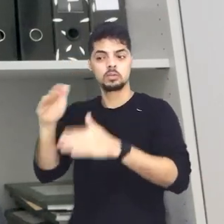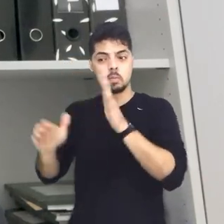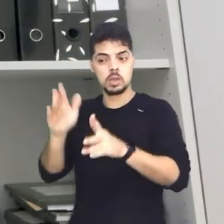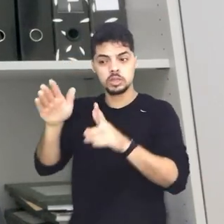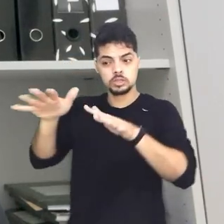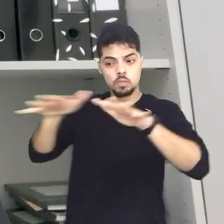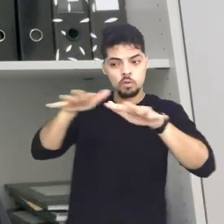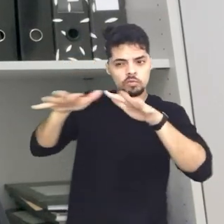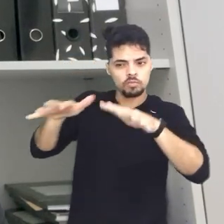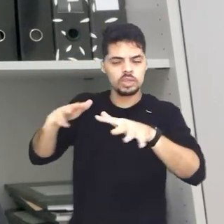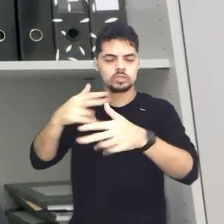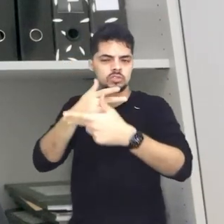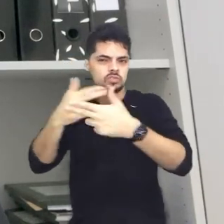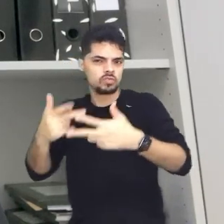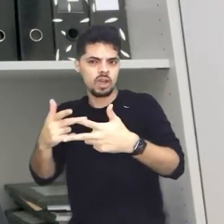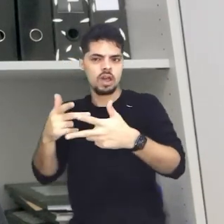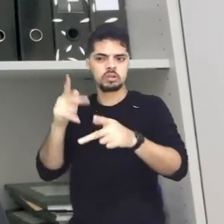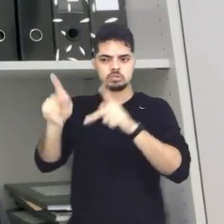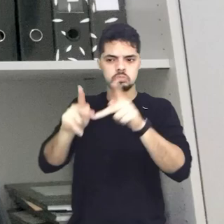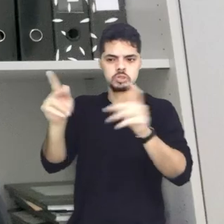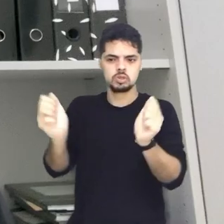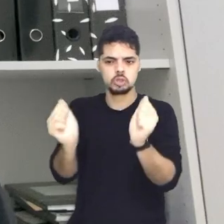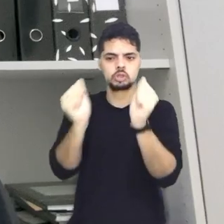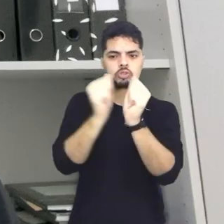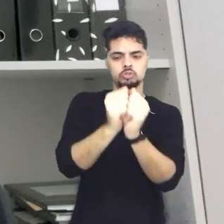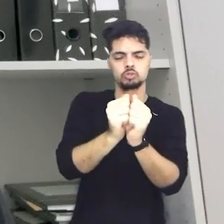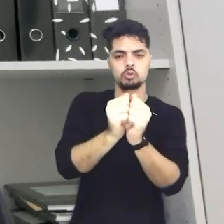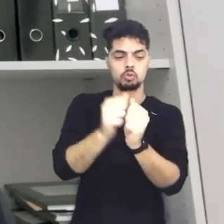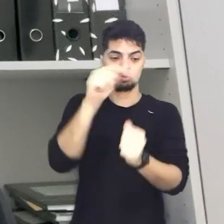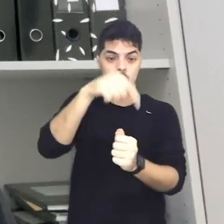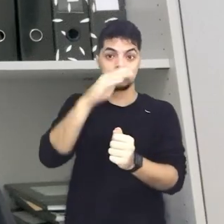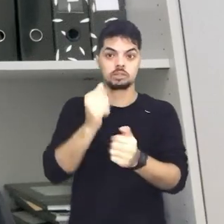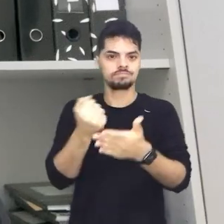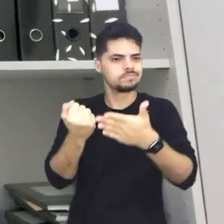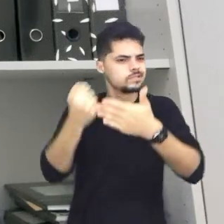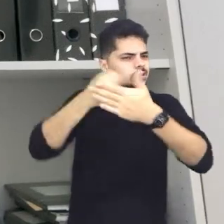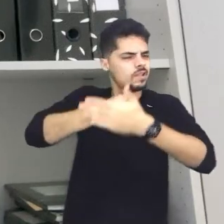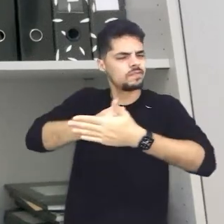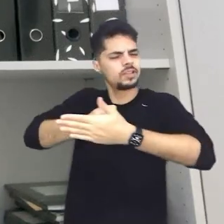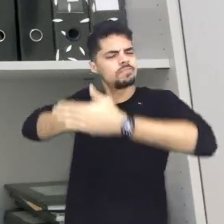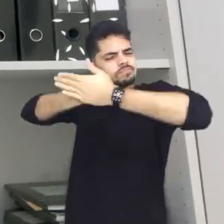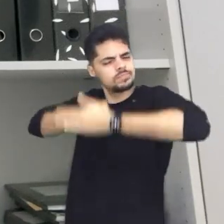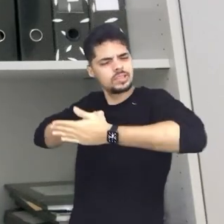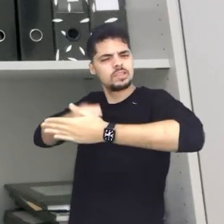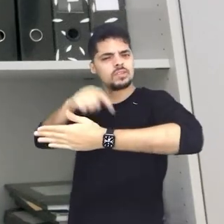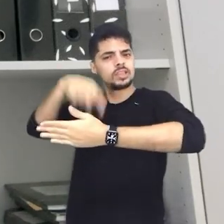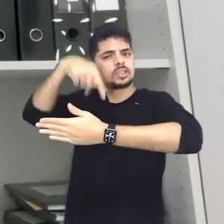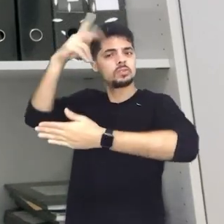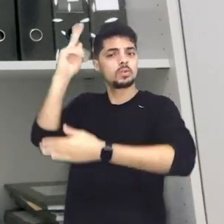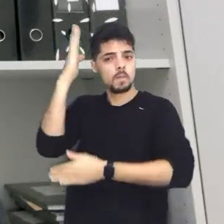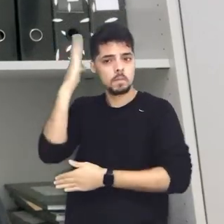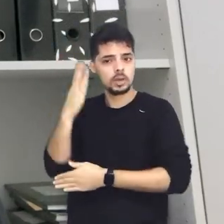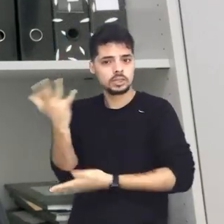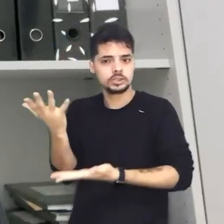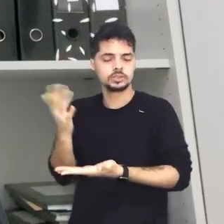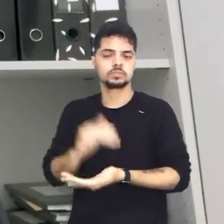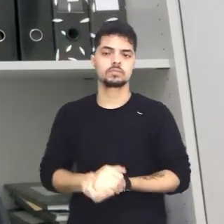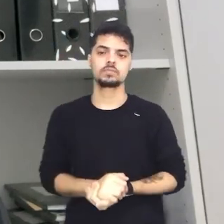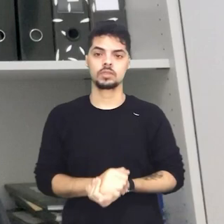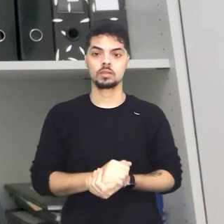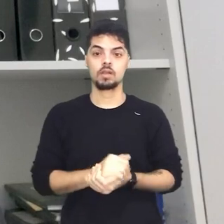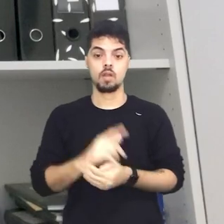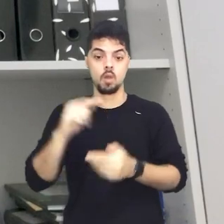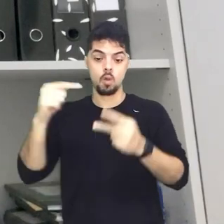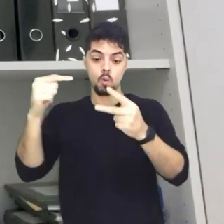teria liderado ações coletivas do lado patriota no conflito luso-brasileiro. O